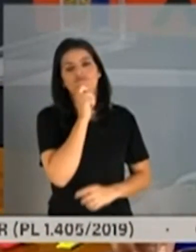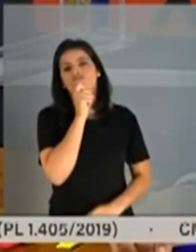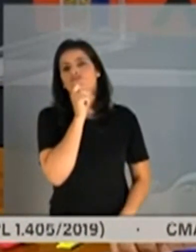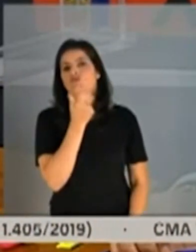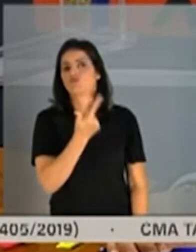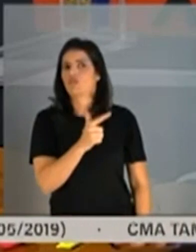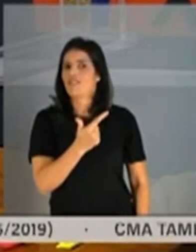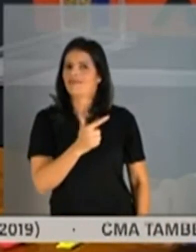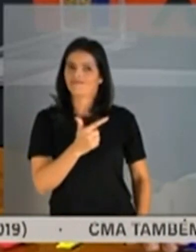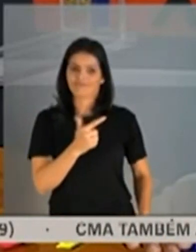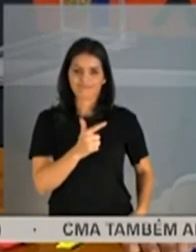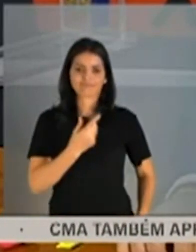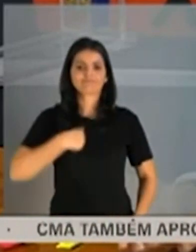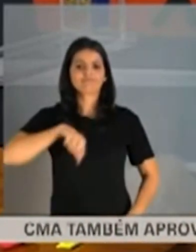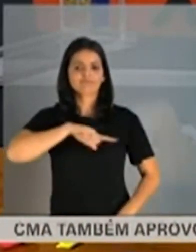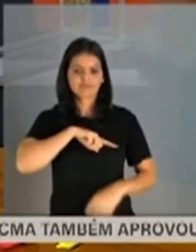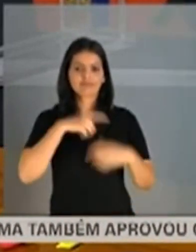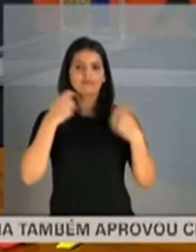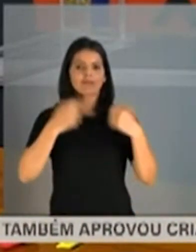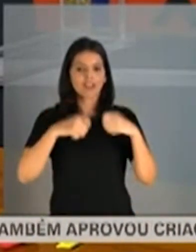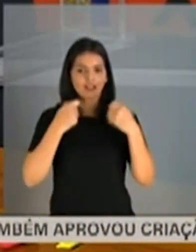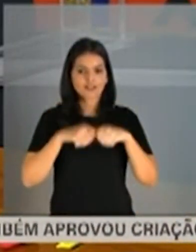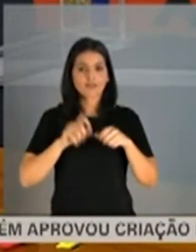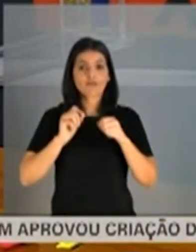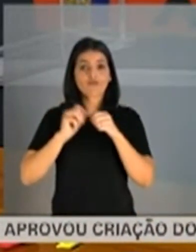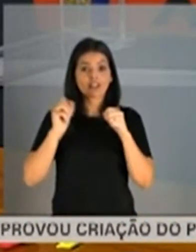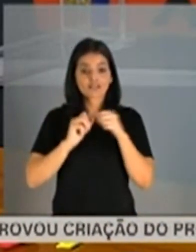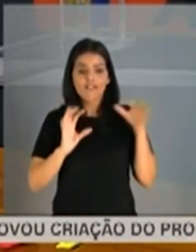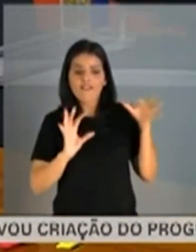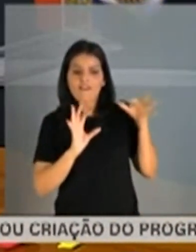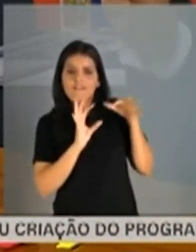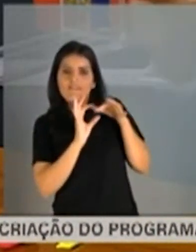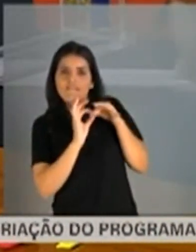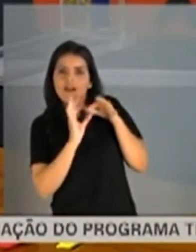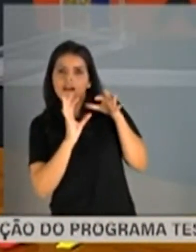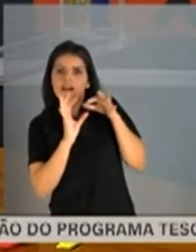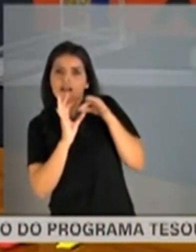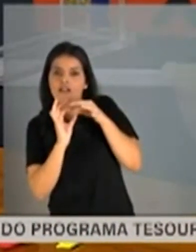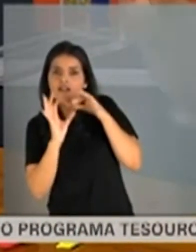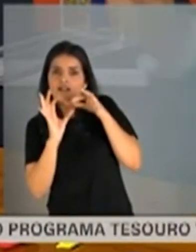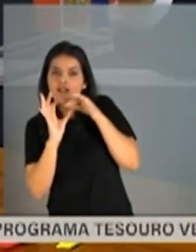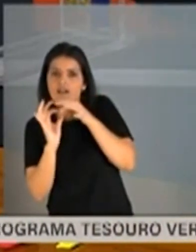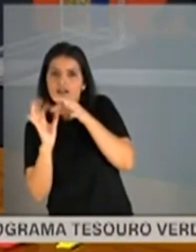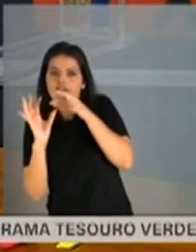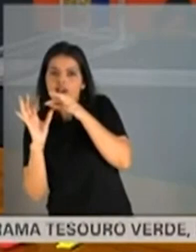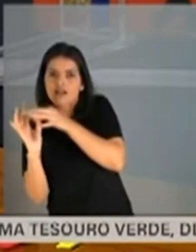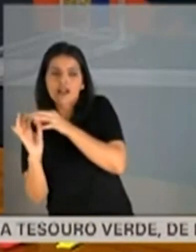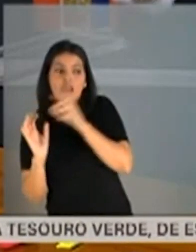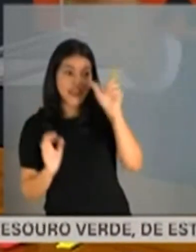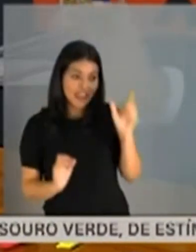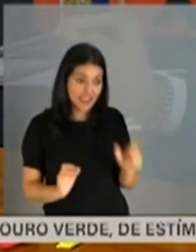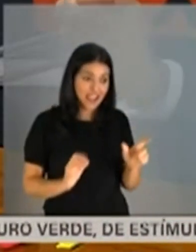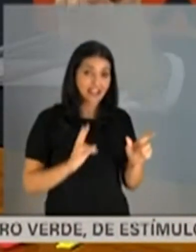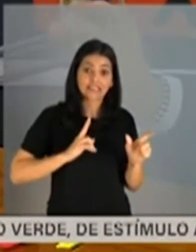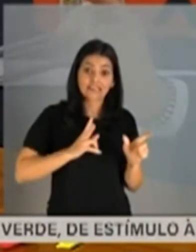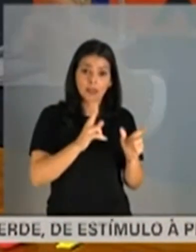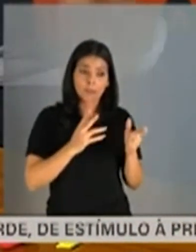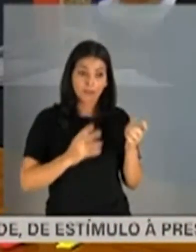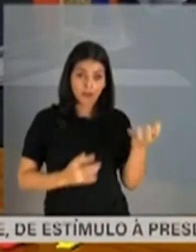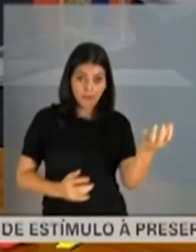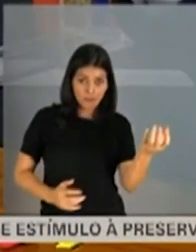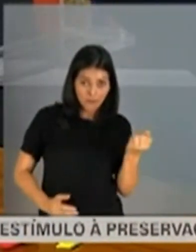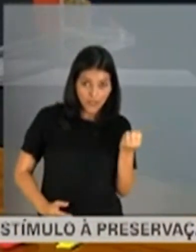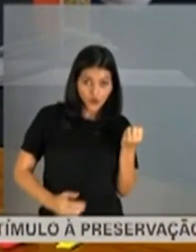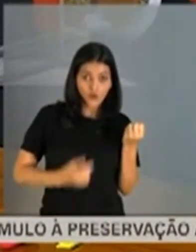dele, não. Nós temos que fazer esse percurso que ele fez. Cada vez que ele foi ao banco, tá